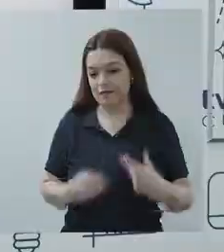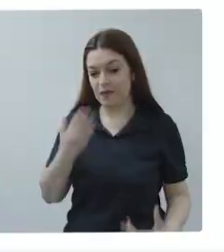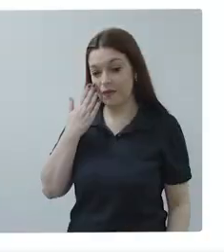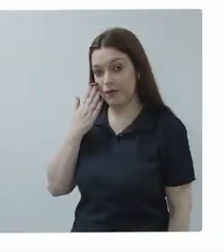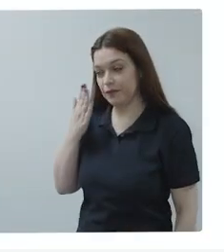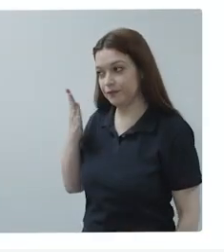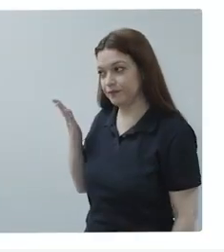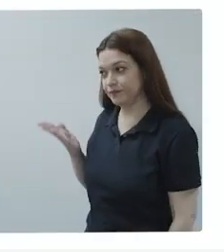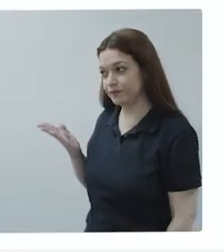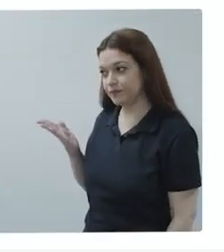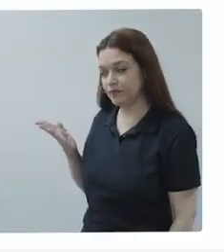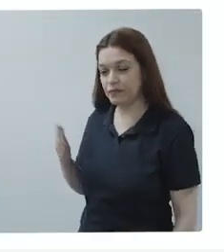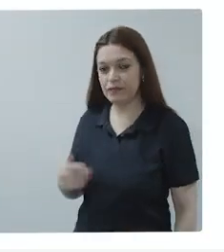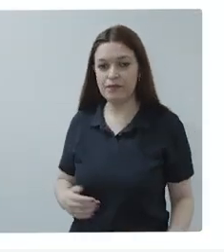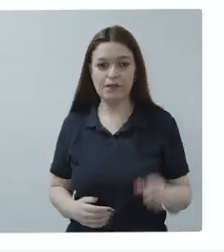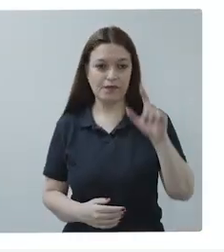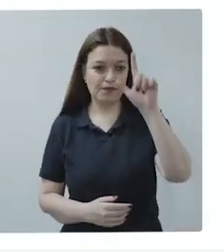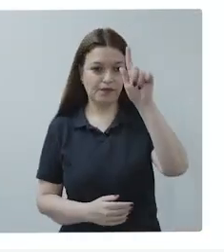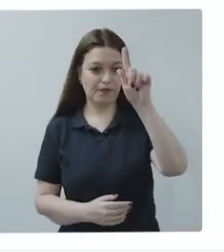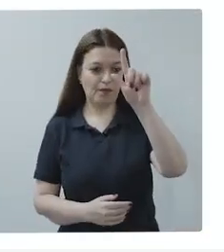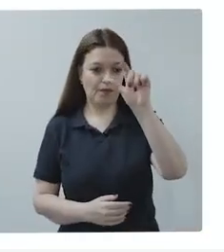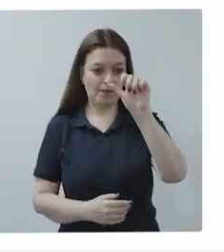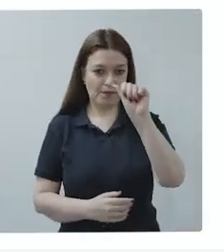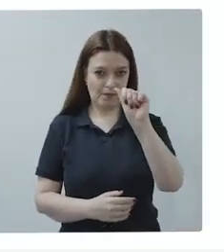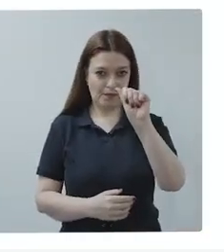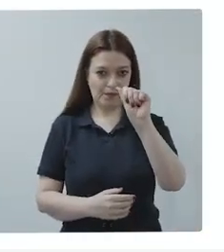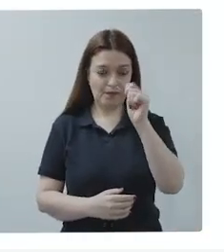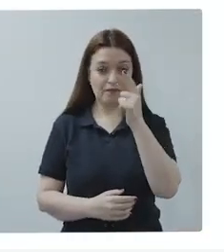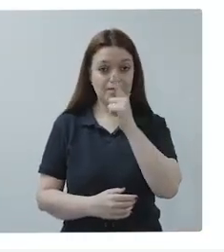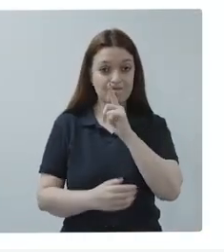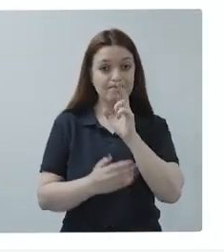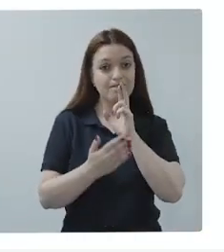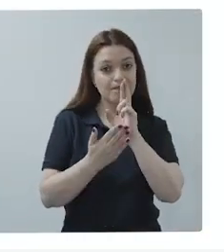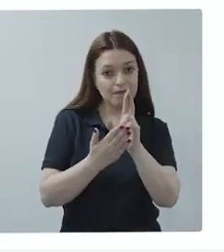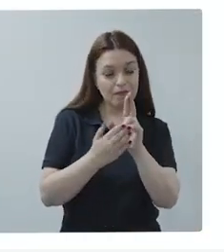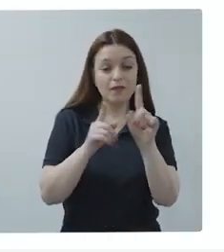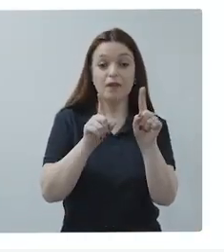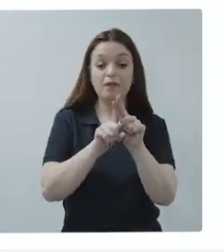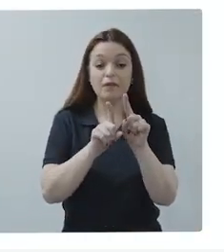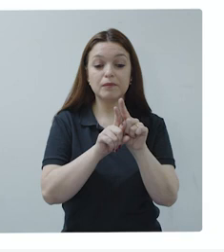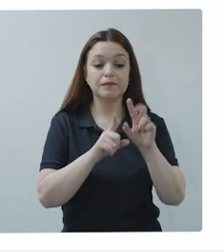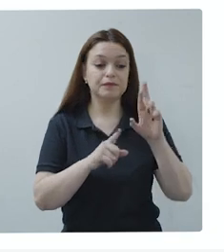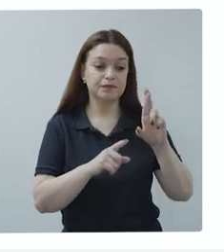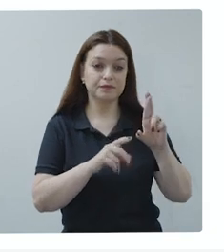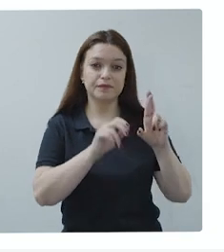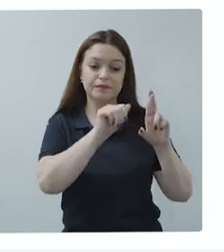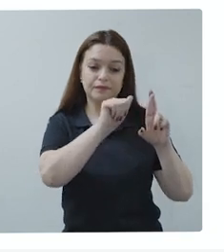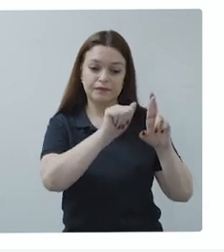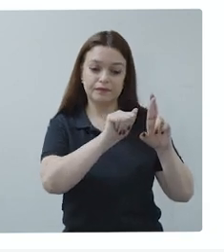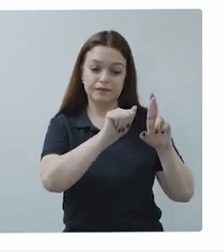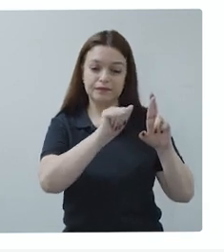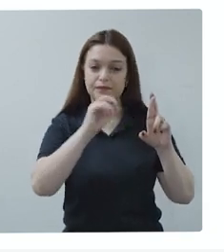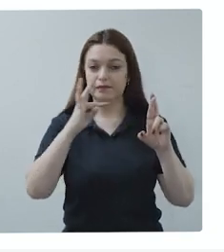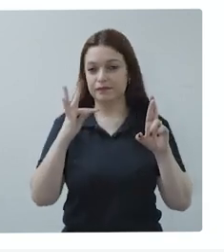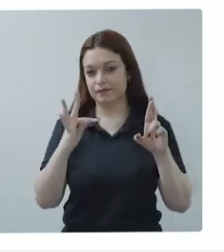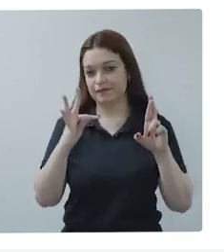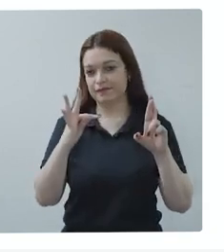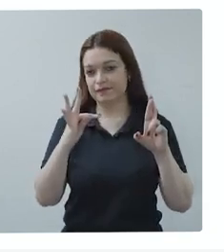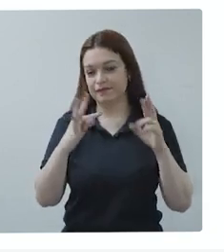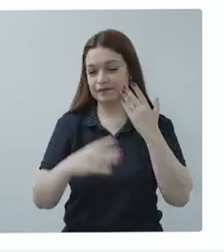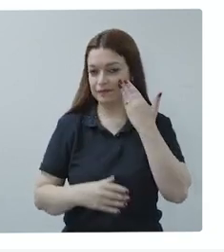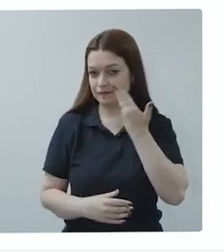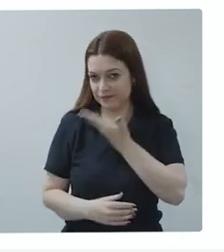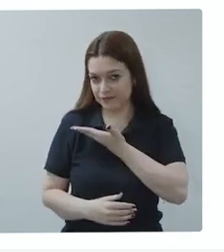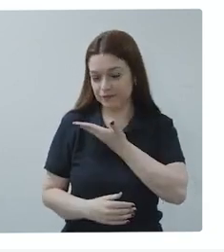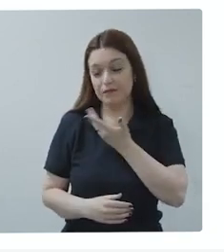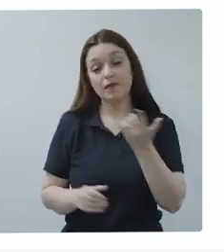Gato, faltava o G e o A. E rato, faltava o A e o T